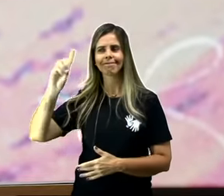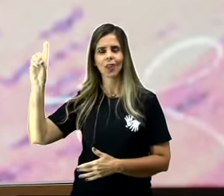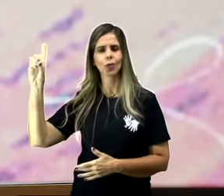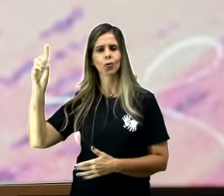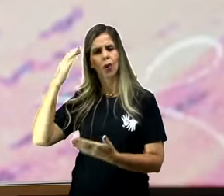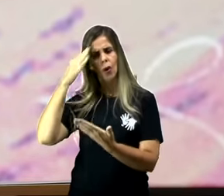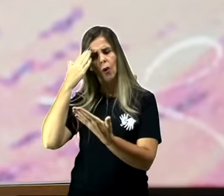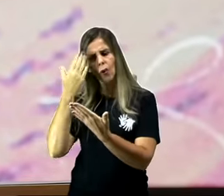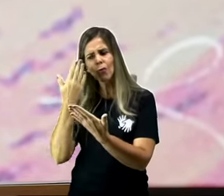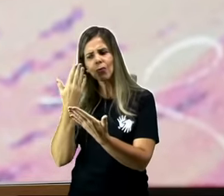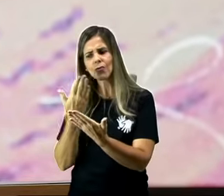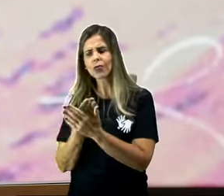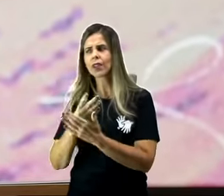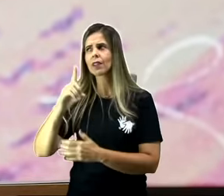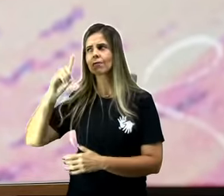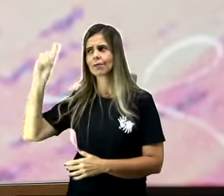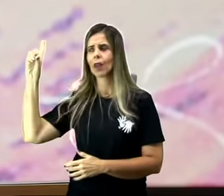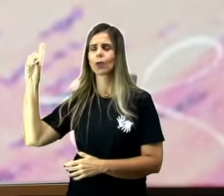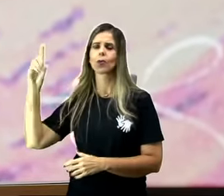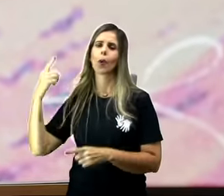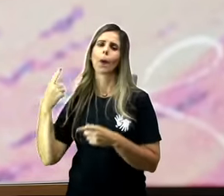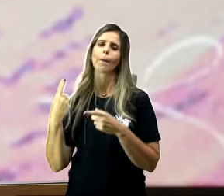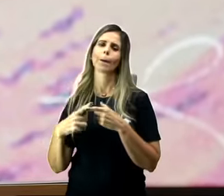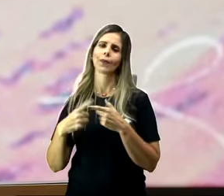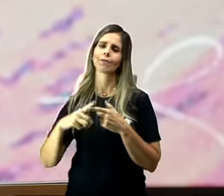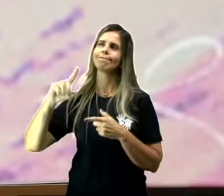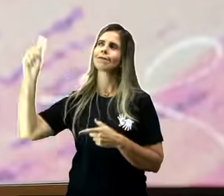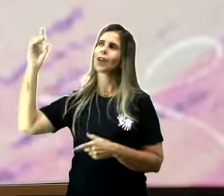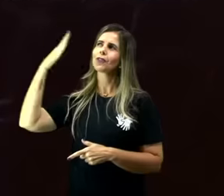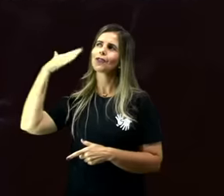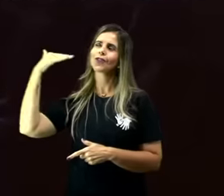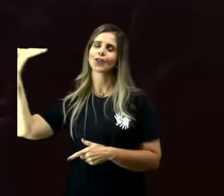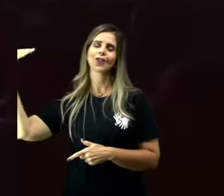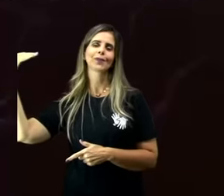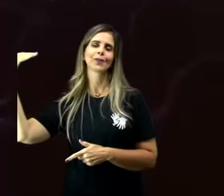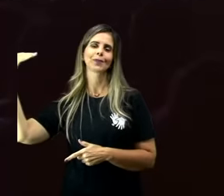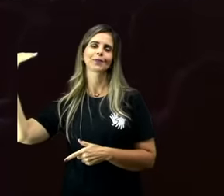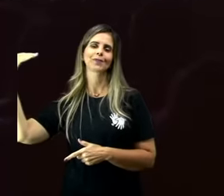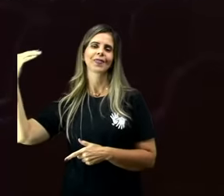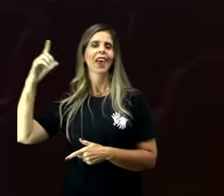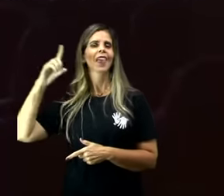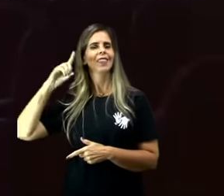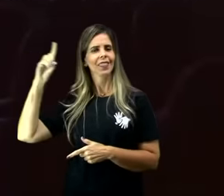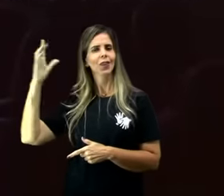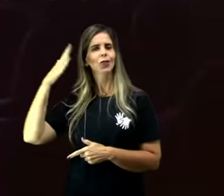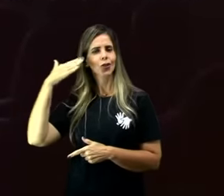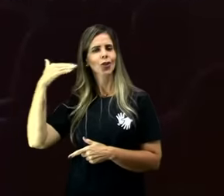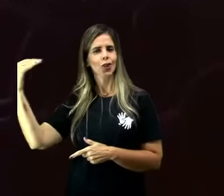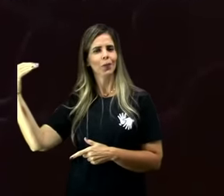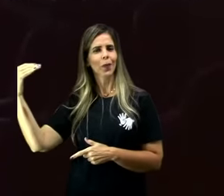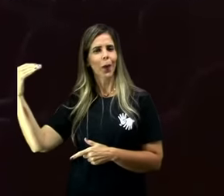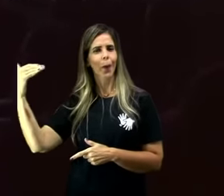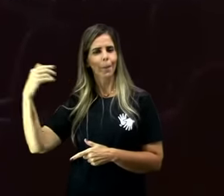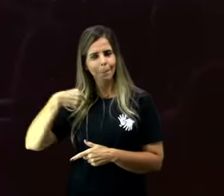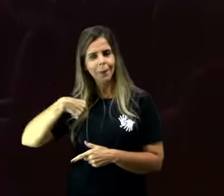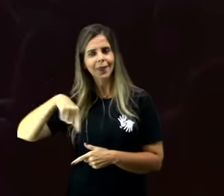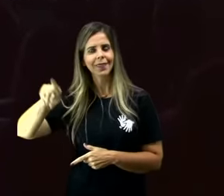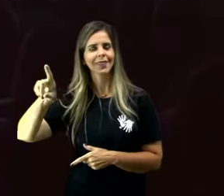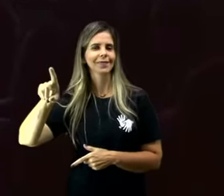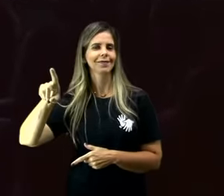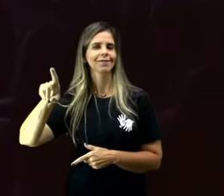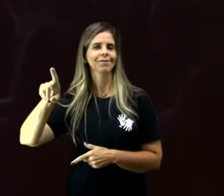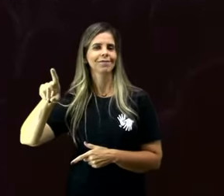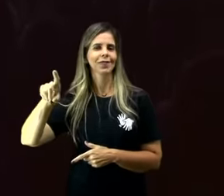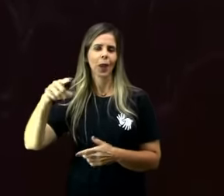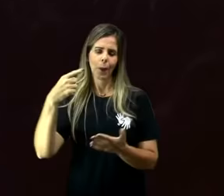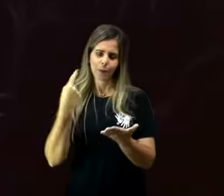na voz que te chamou, meu filho. Diga para ela assim, olha, descansa na voz que te convidou para entrar e ir para o outro lado. Tem um propósito absurdo te esperando